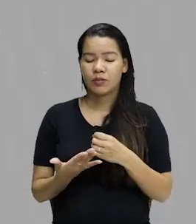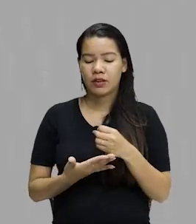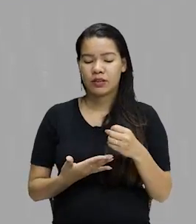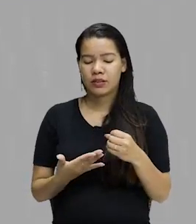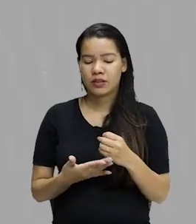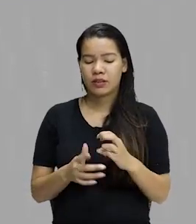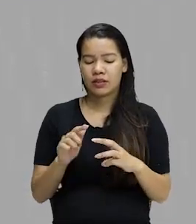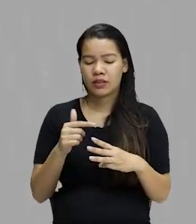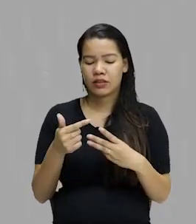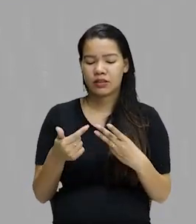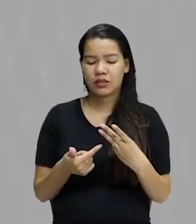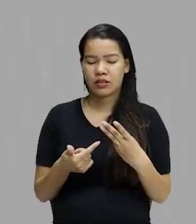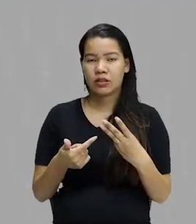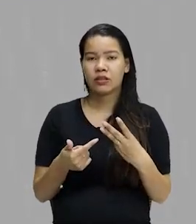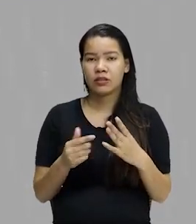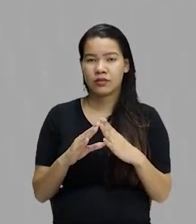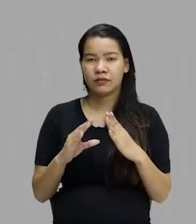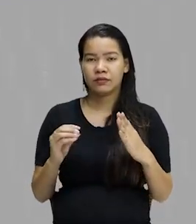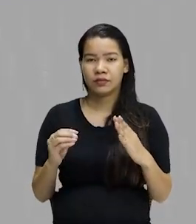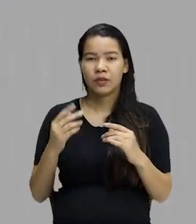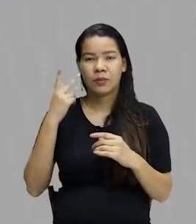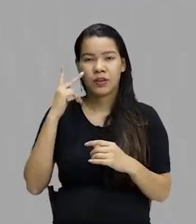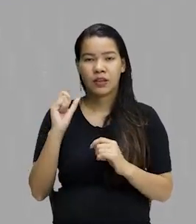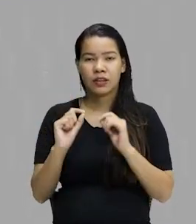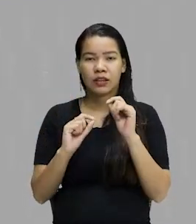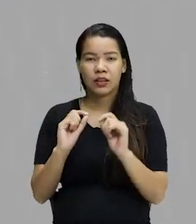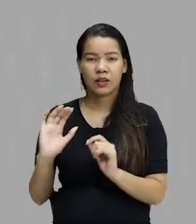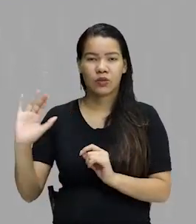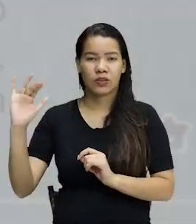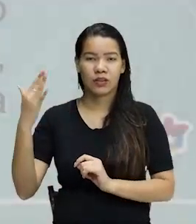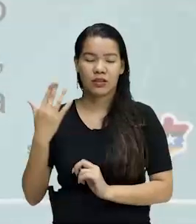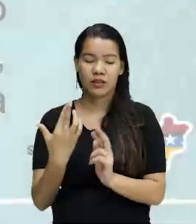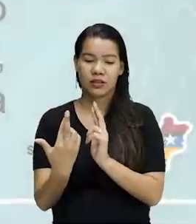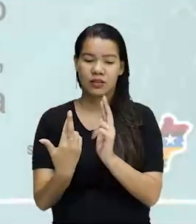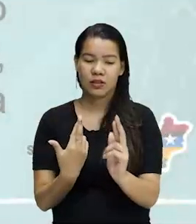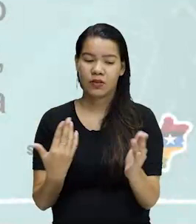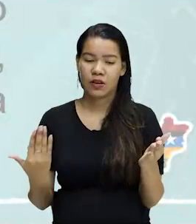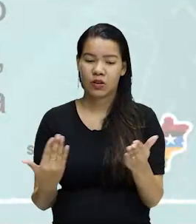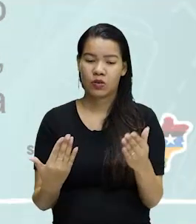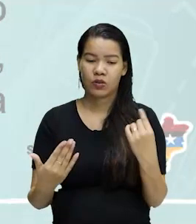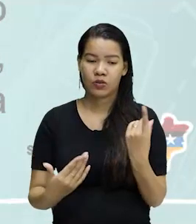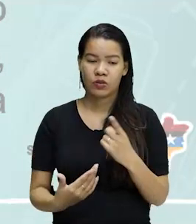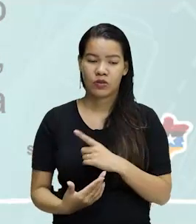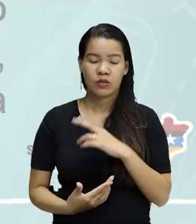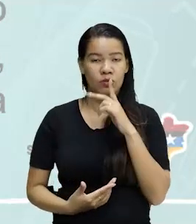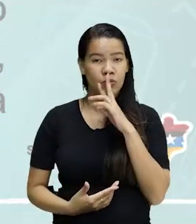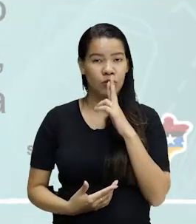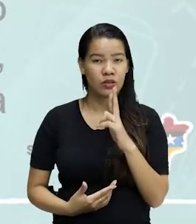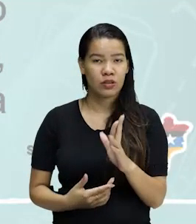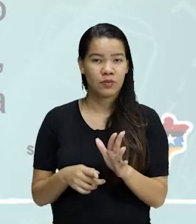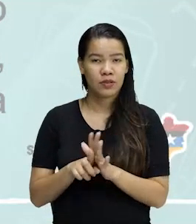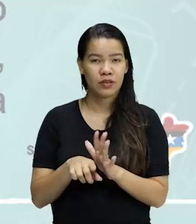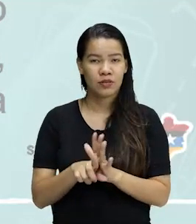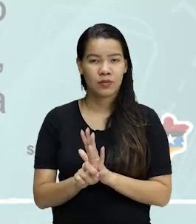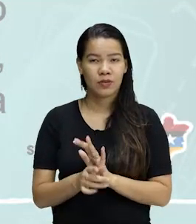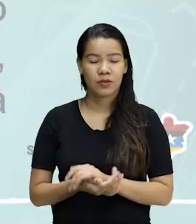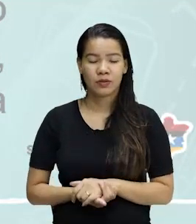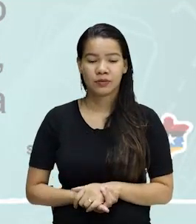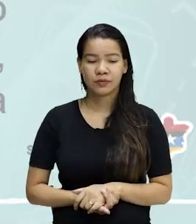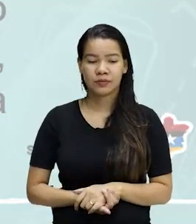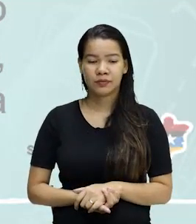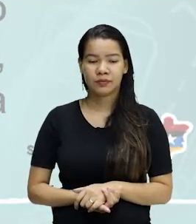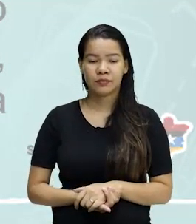três condições para que uma reação possa acontecer, vamos agora resolver algumas questões, ok? Olha